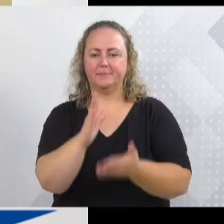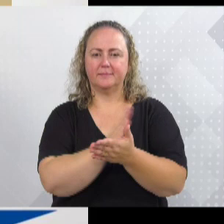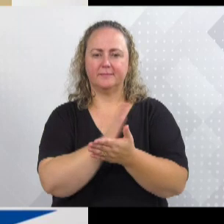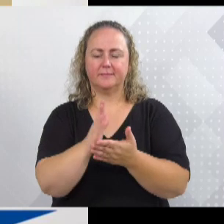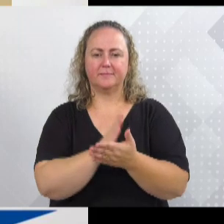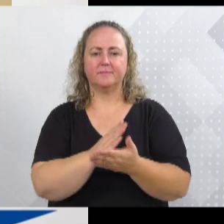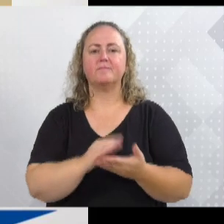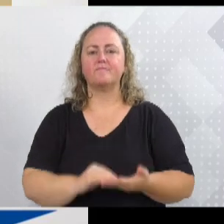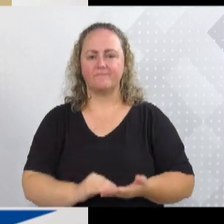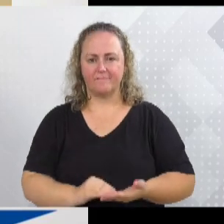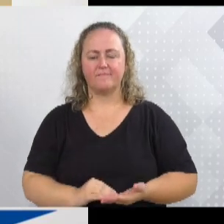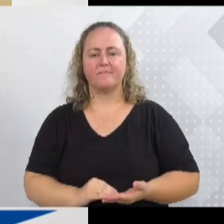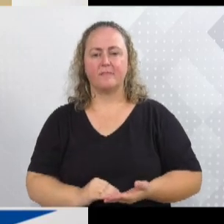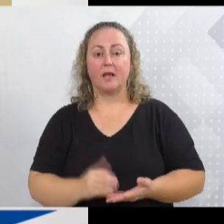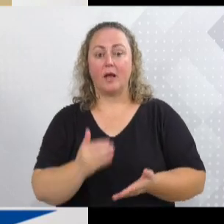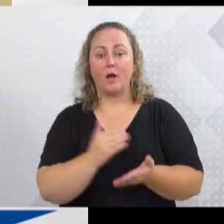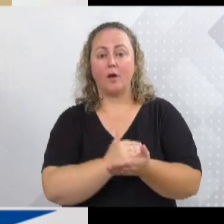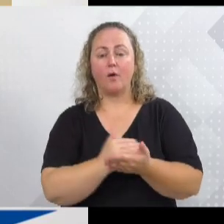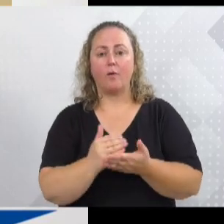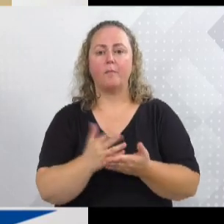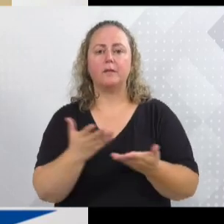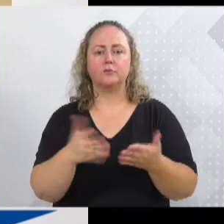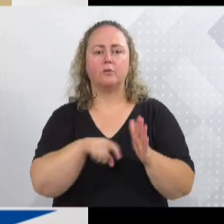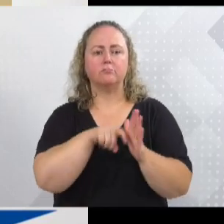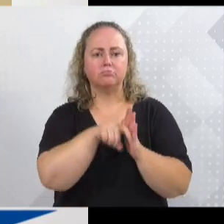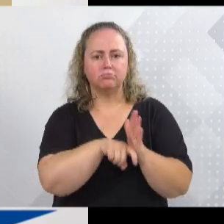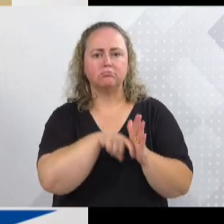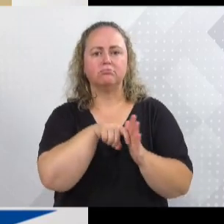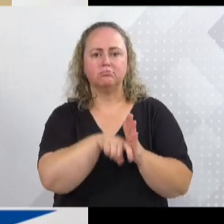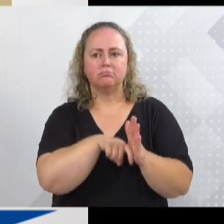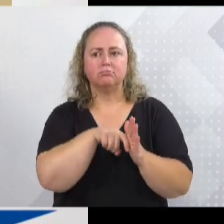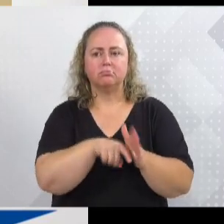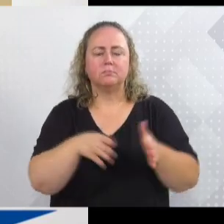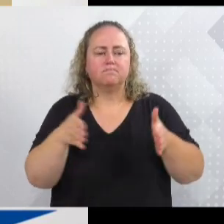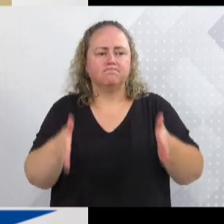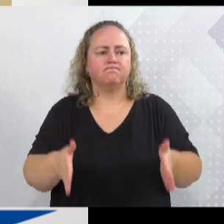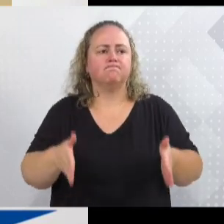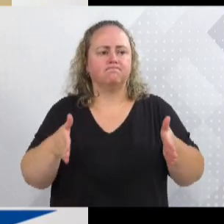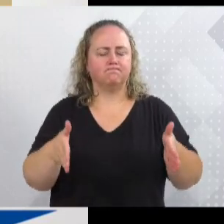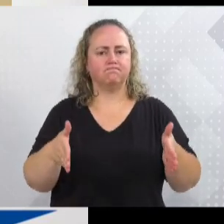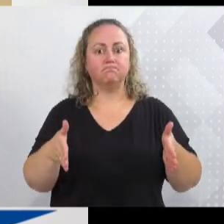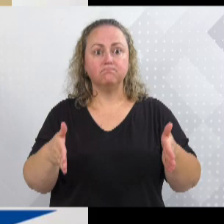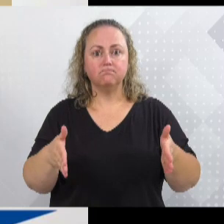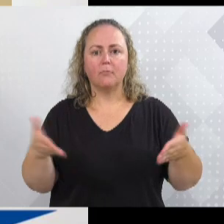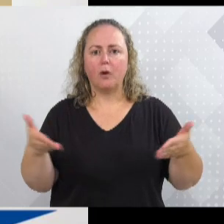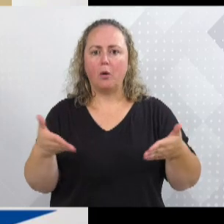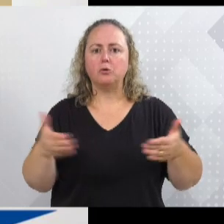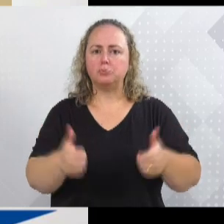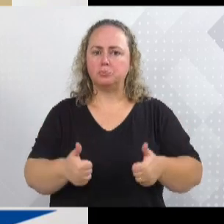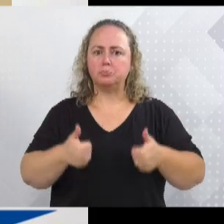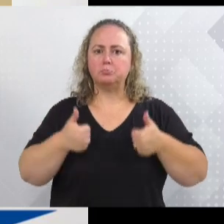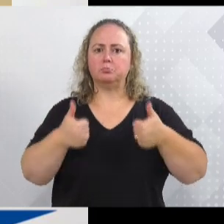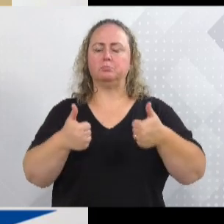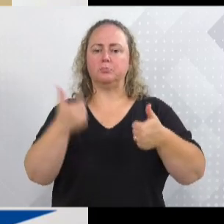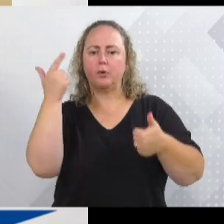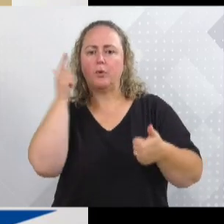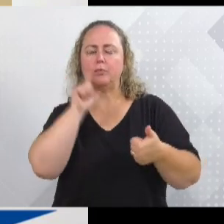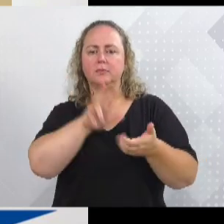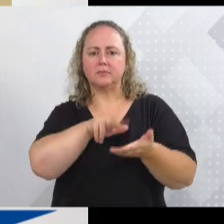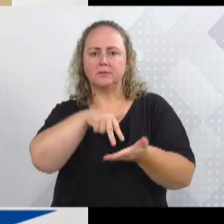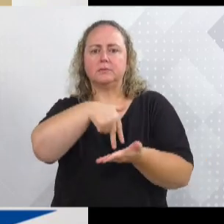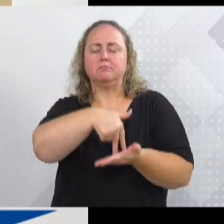muitas vezes entraram numa cadeira de roda e hoje já conseguem executar algumas atividades, as